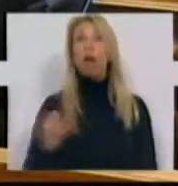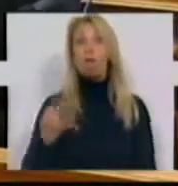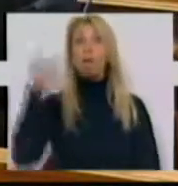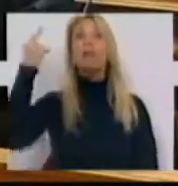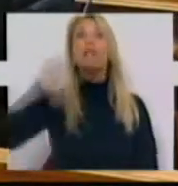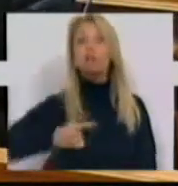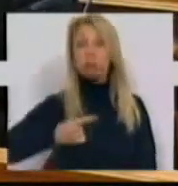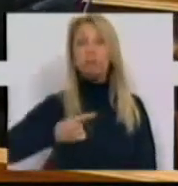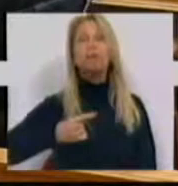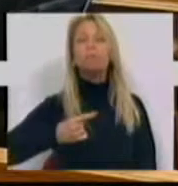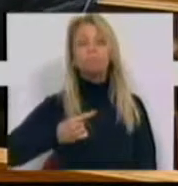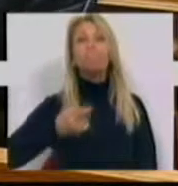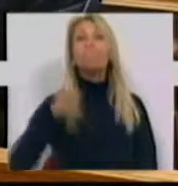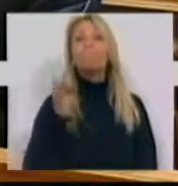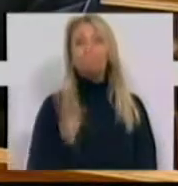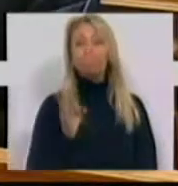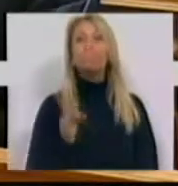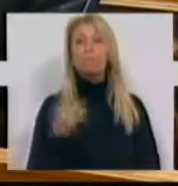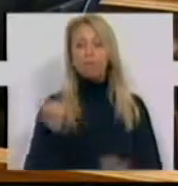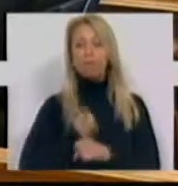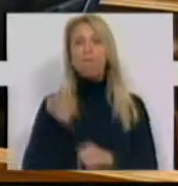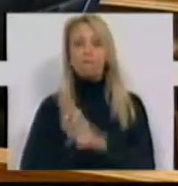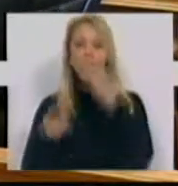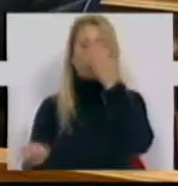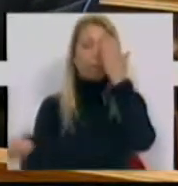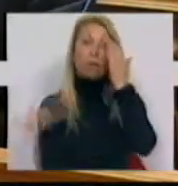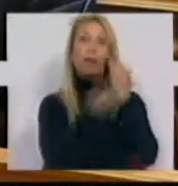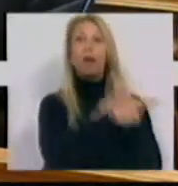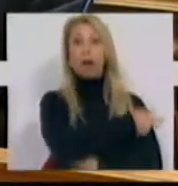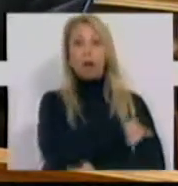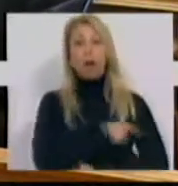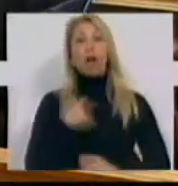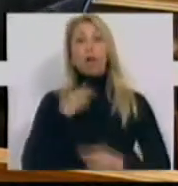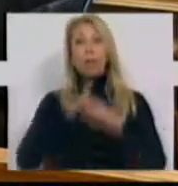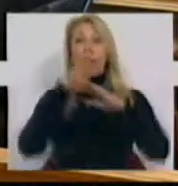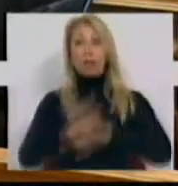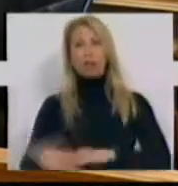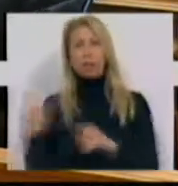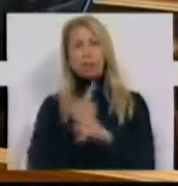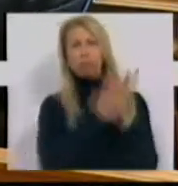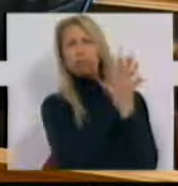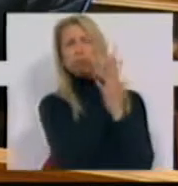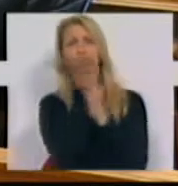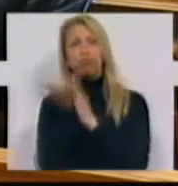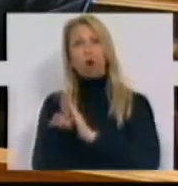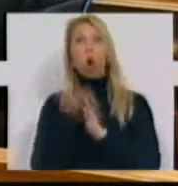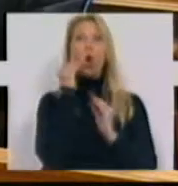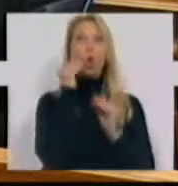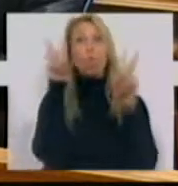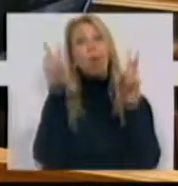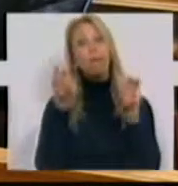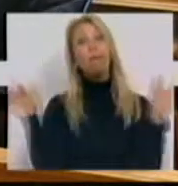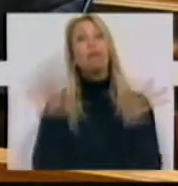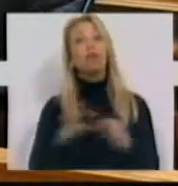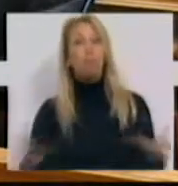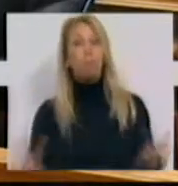que exige naturalmente uma ação multidisciplinar e uma intervenção polifacetada em vários aspectos do tratamento desta questão. Desde